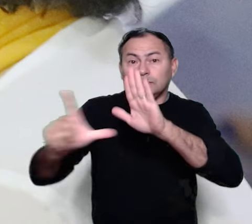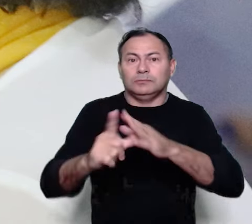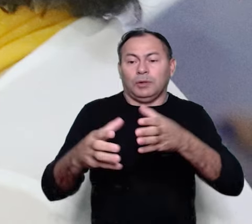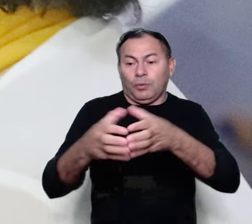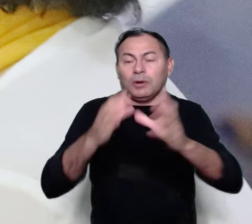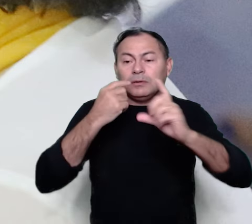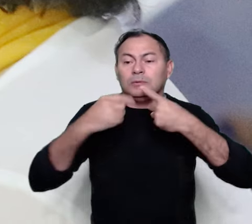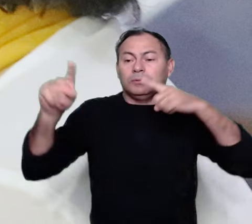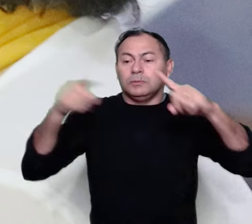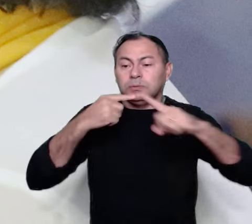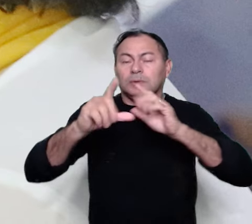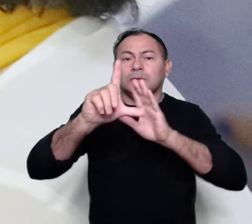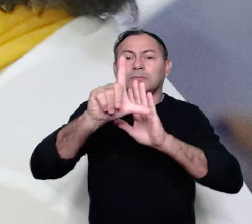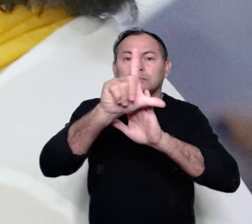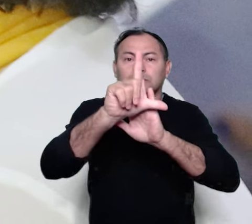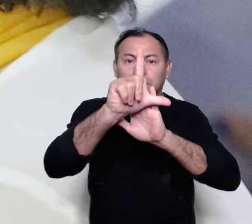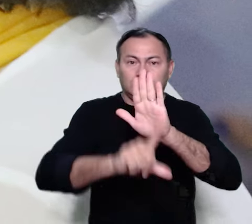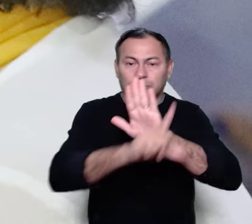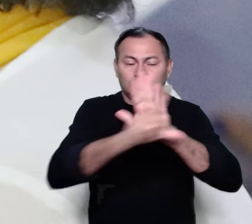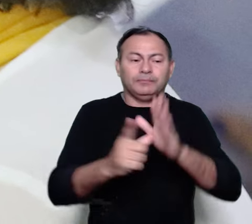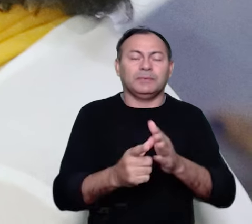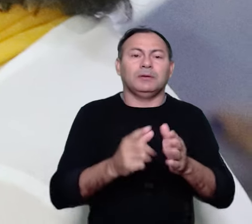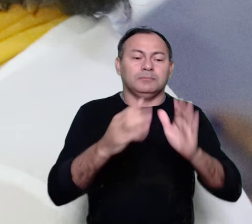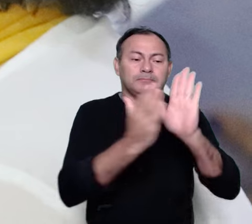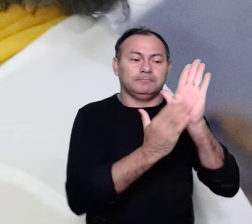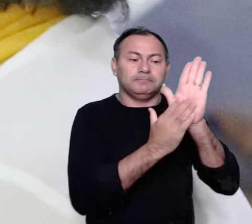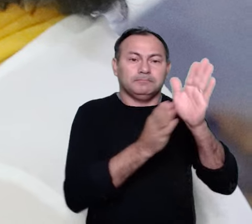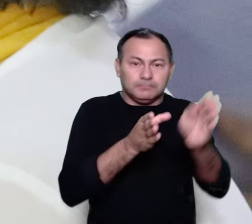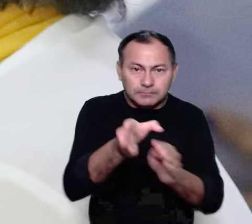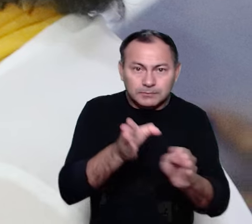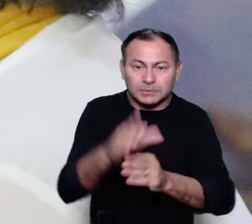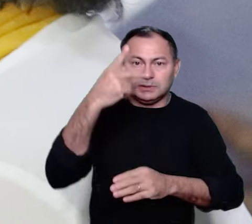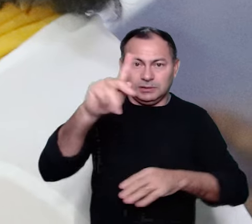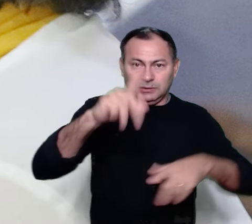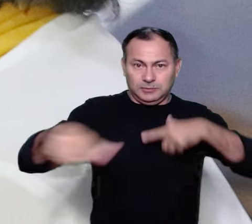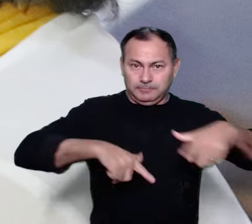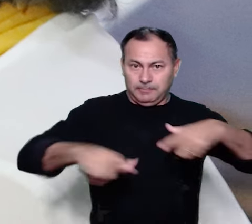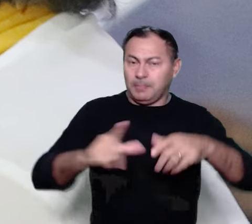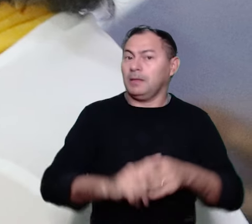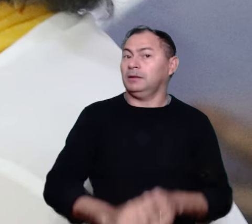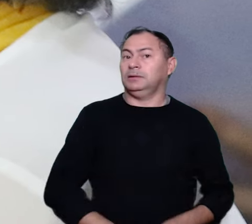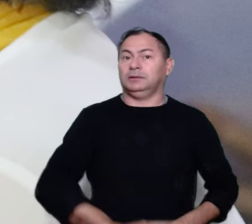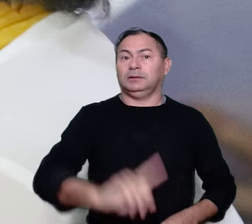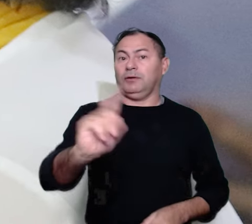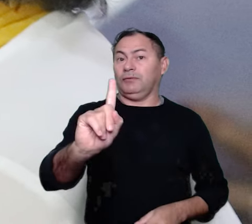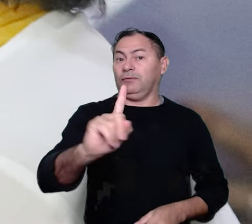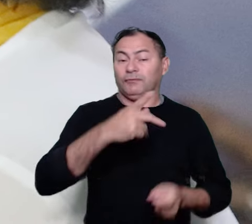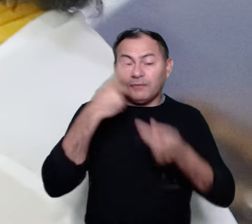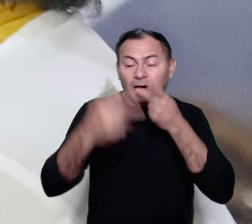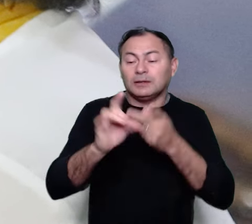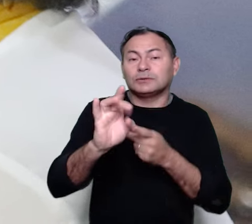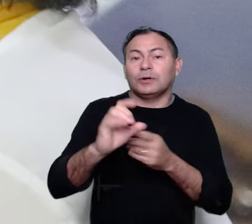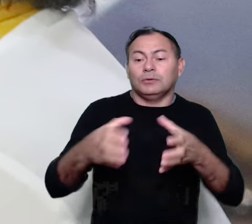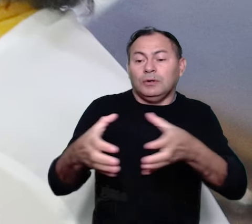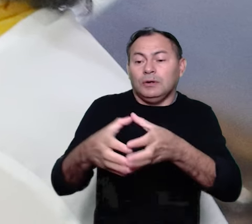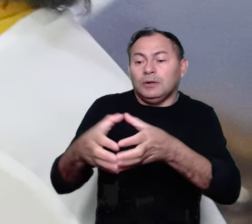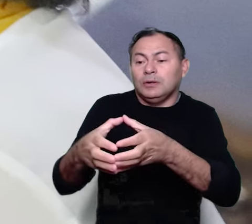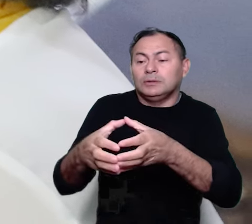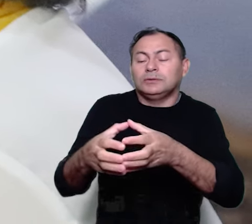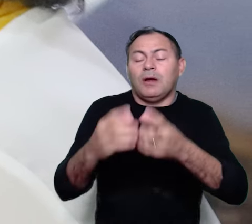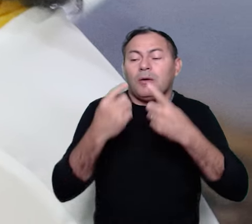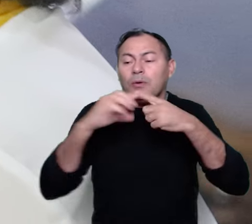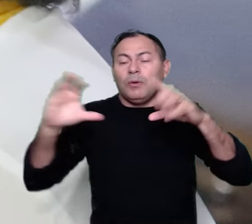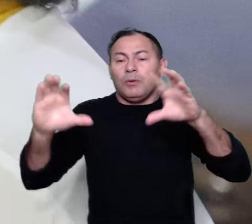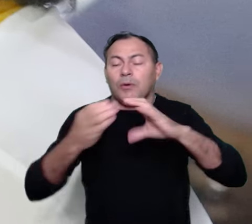que possui uma proposta formativa em seu trabalho. Não se trata, evidentemente,